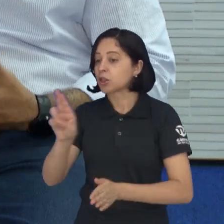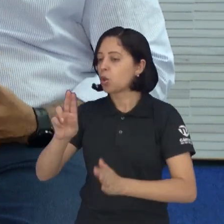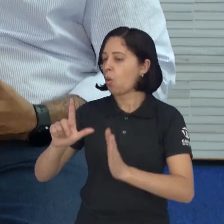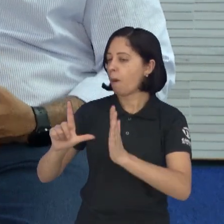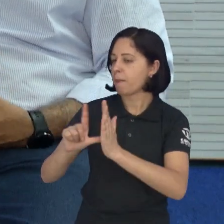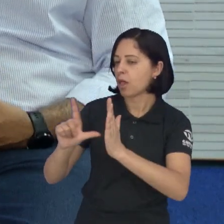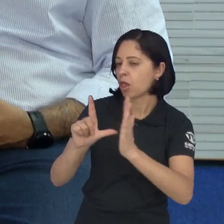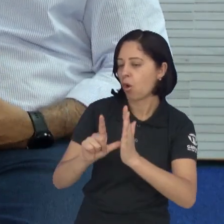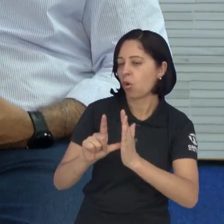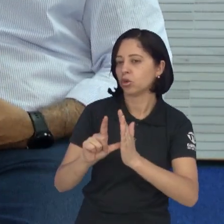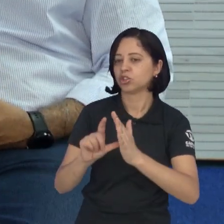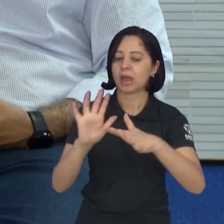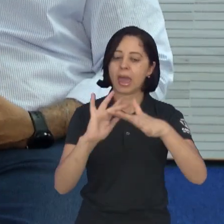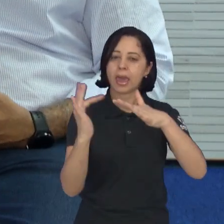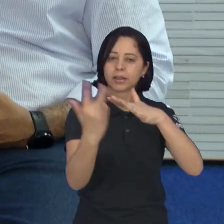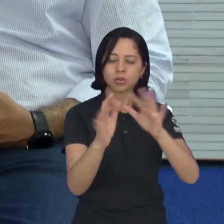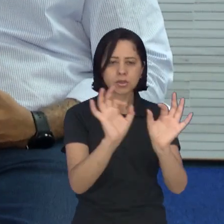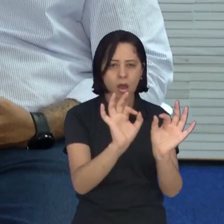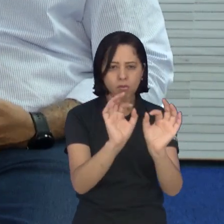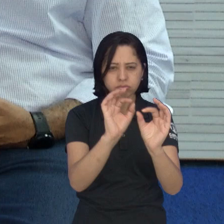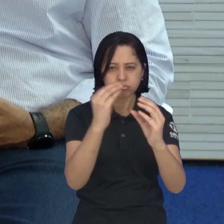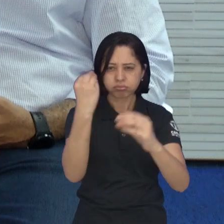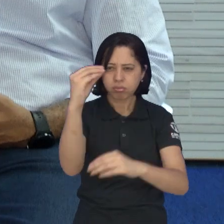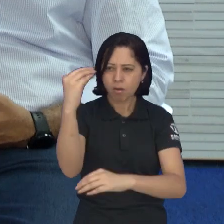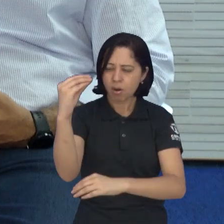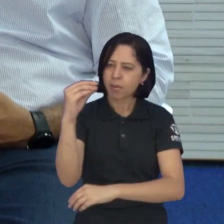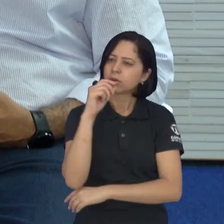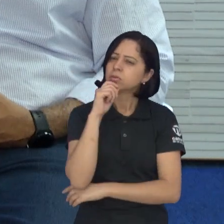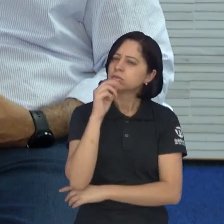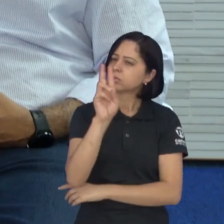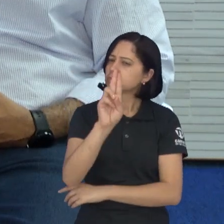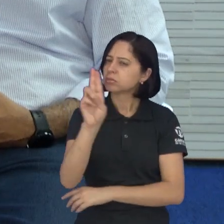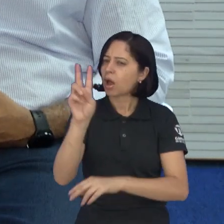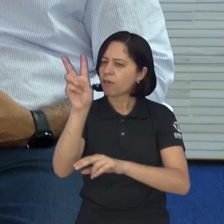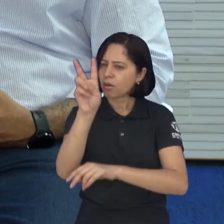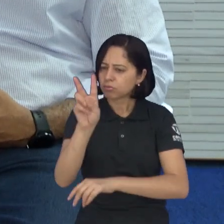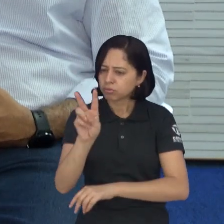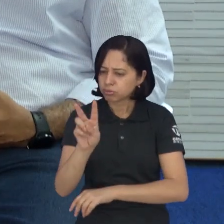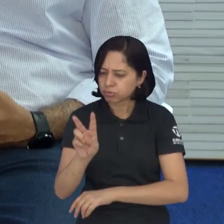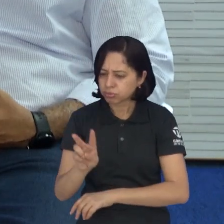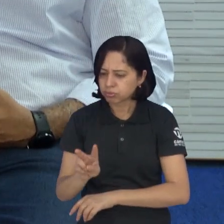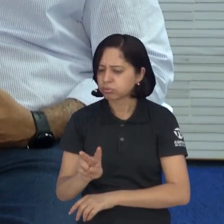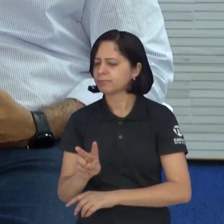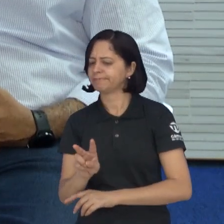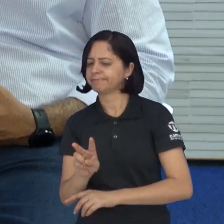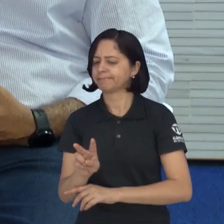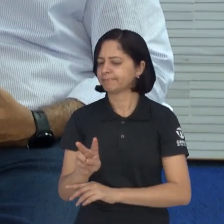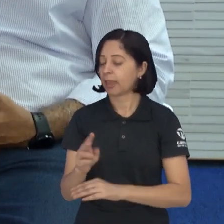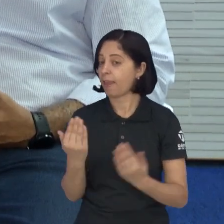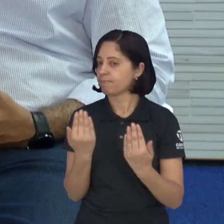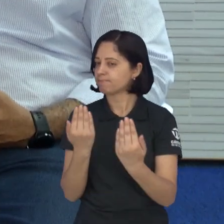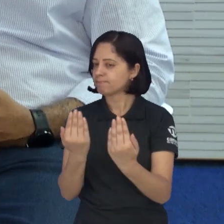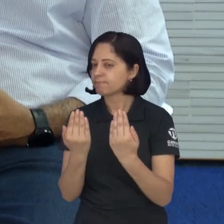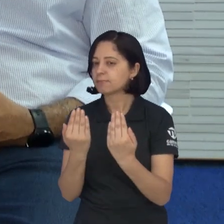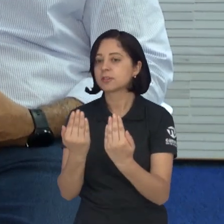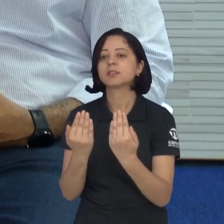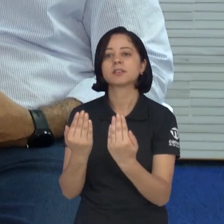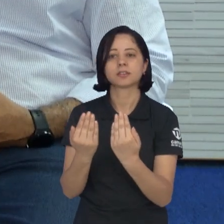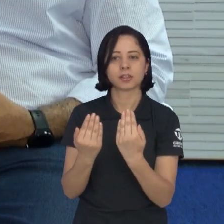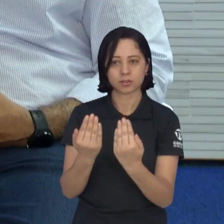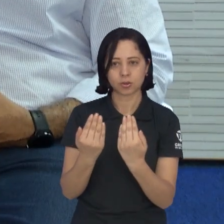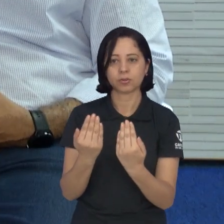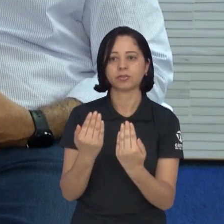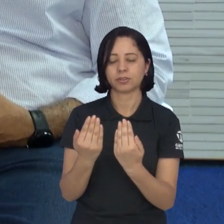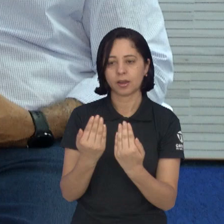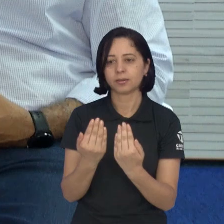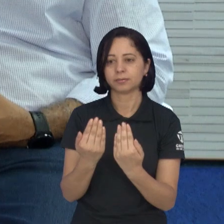sociais, olhar as avaliações daqueles que já tiveram relação de consumo, para ficar alerta, porque, de repente, ele